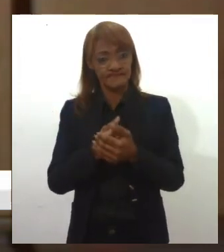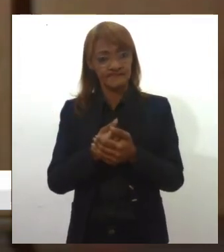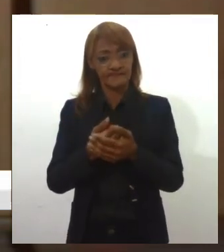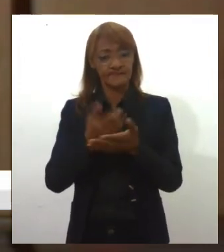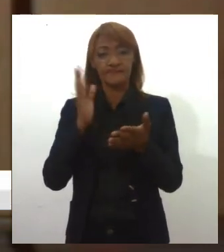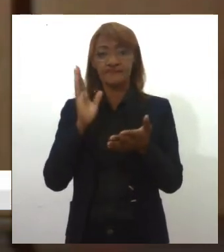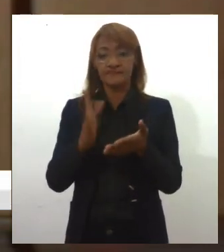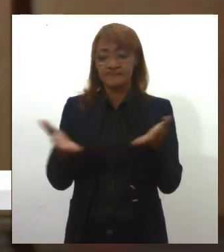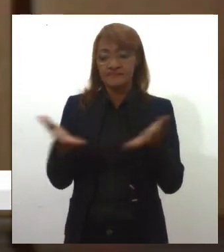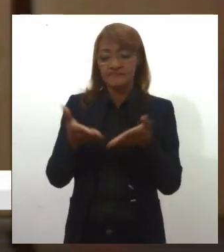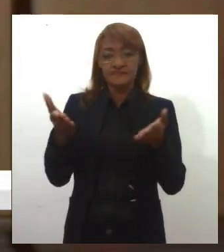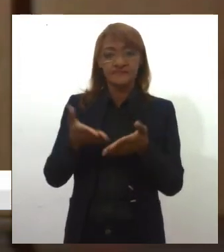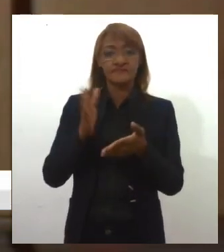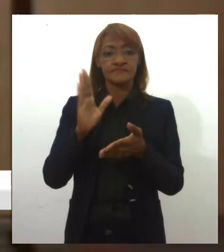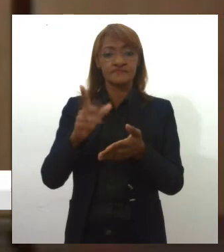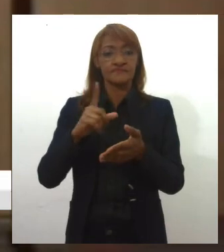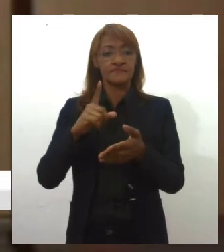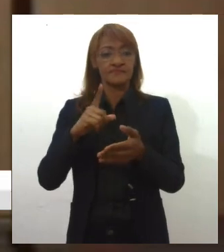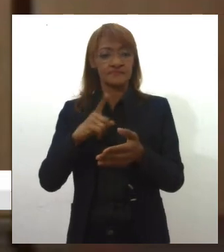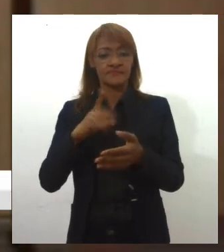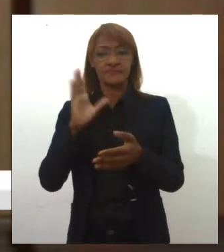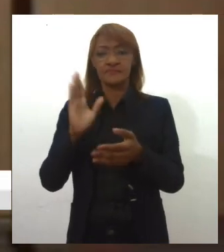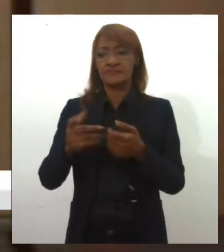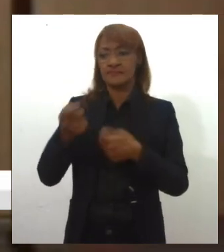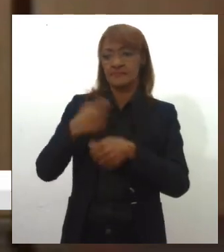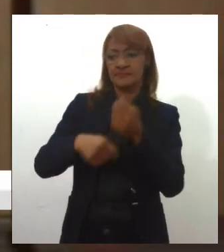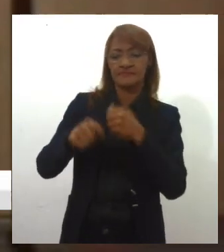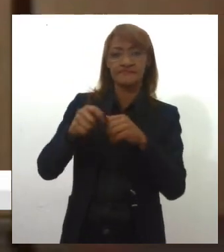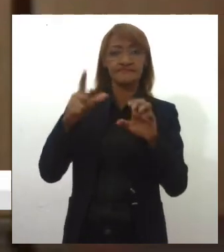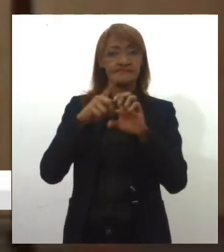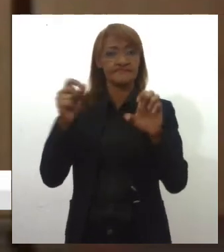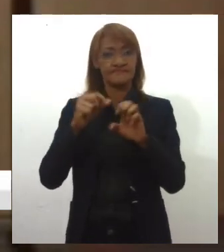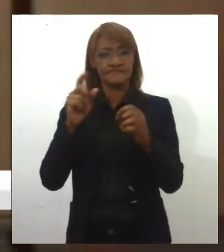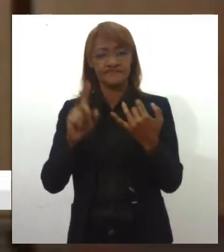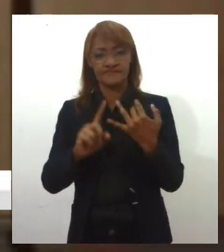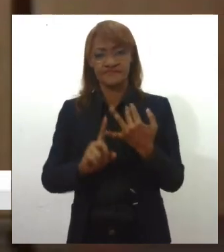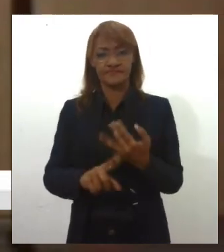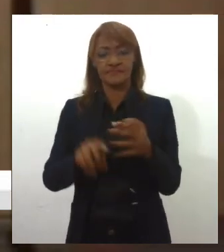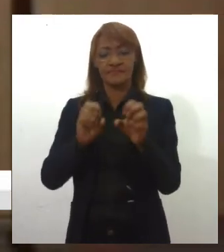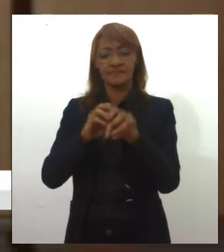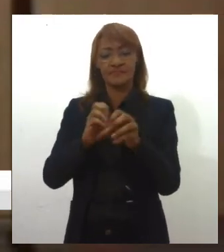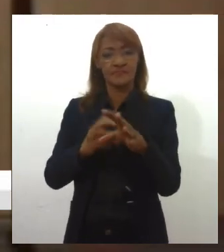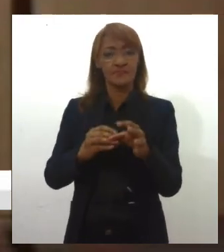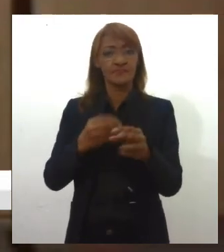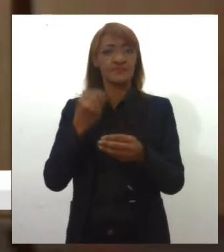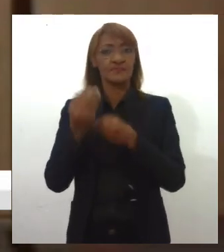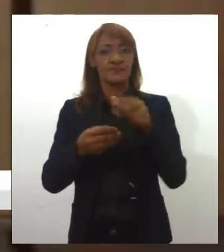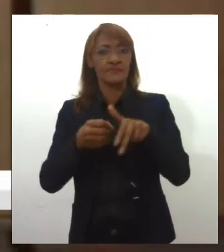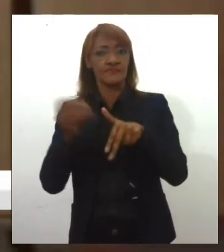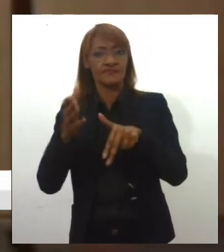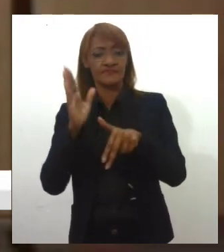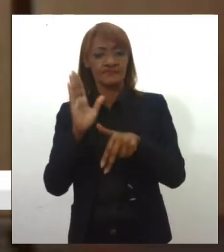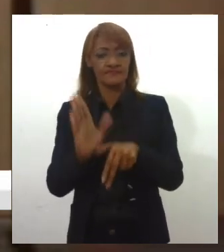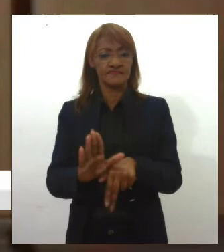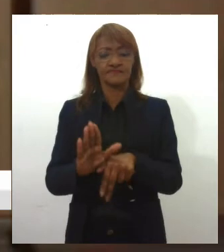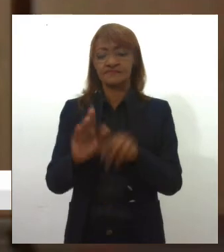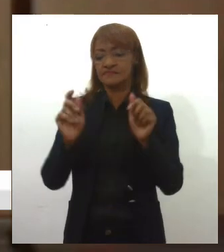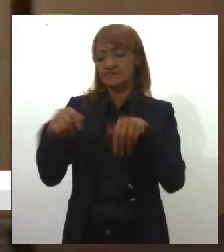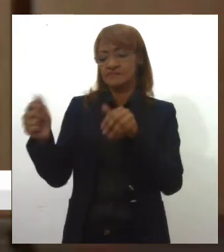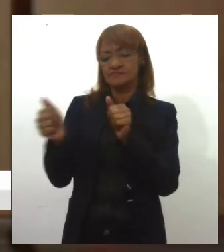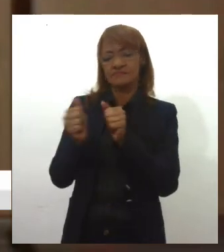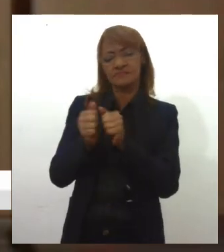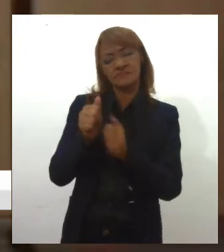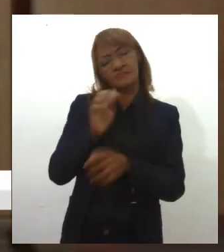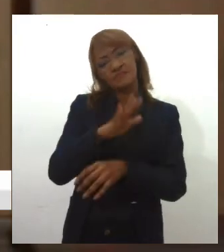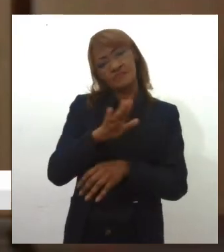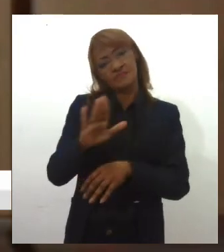adotam empreendedorismo, educação financeira, desenvolvem projetos sociais para aproximar as crianças,